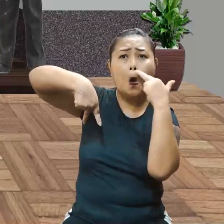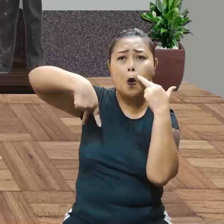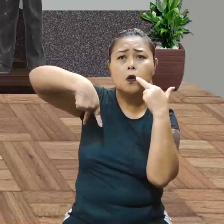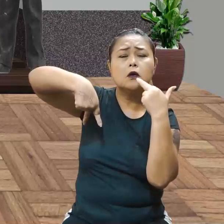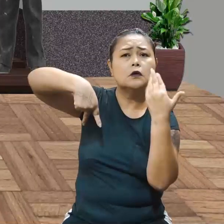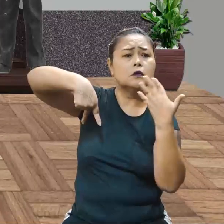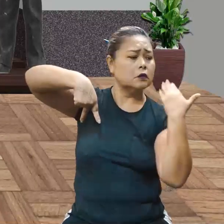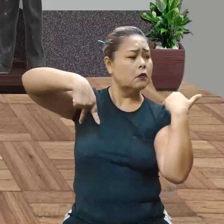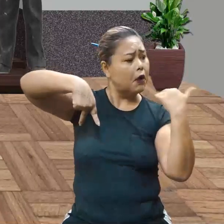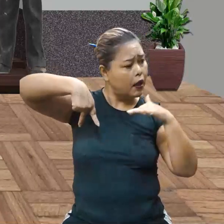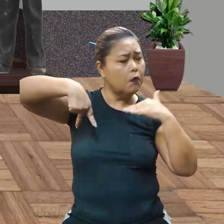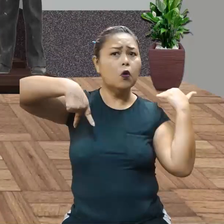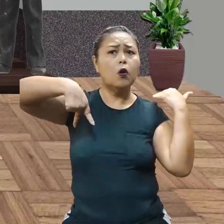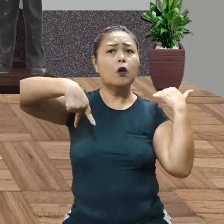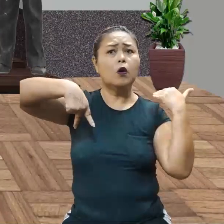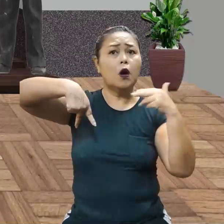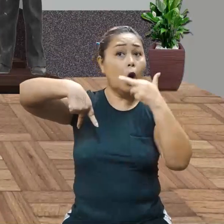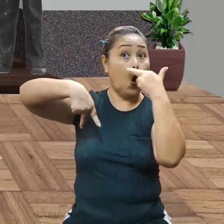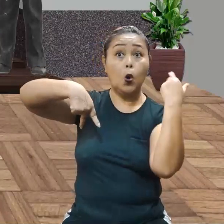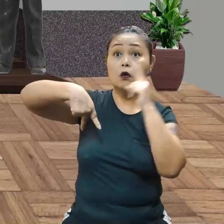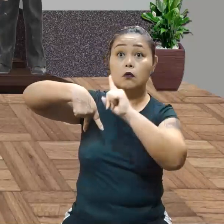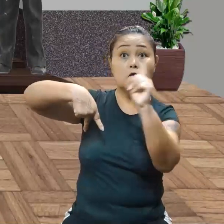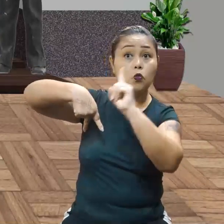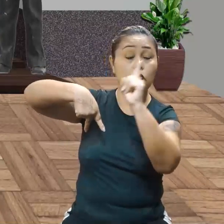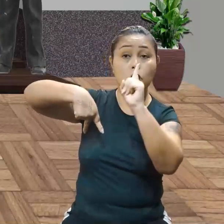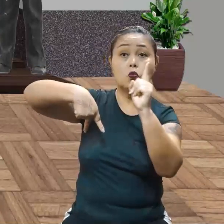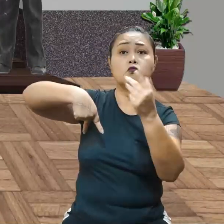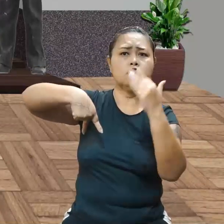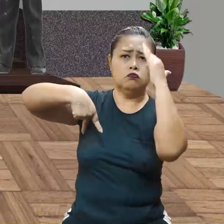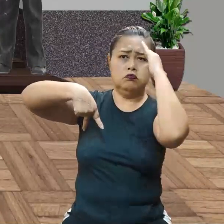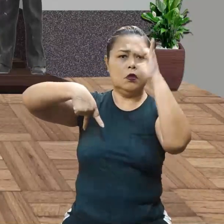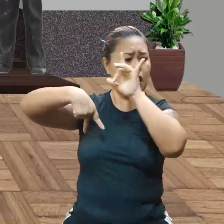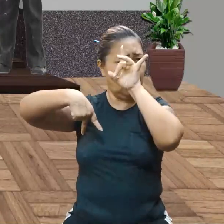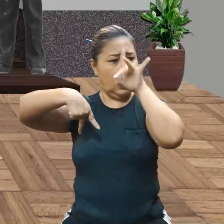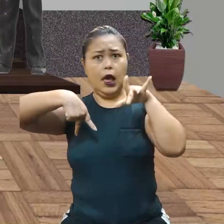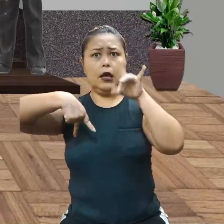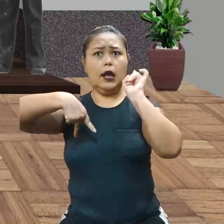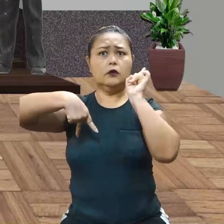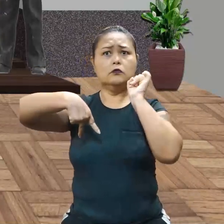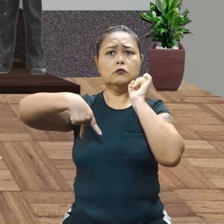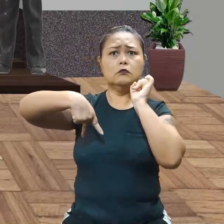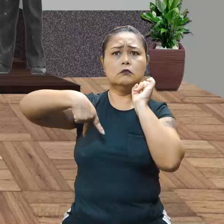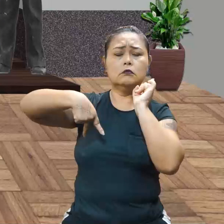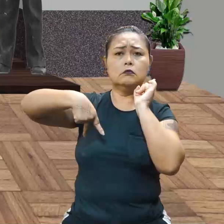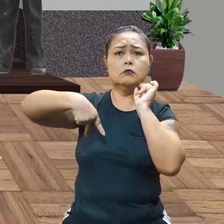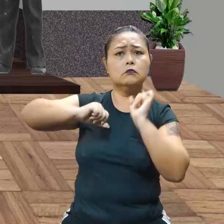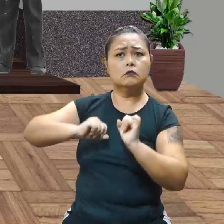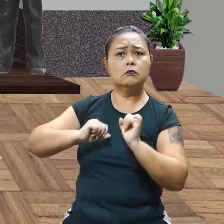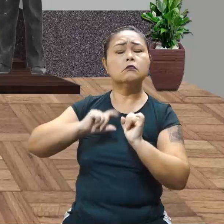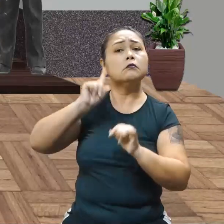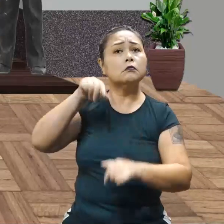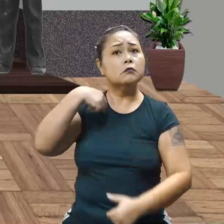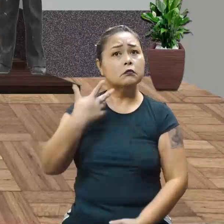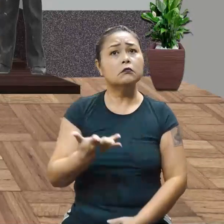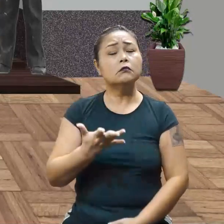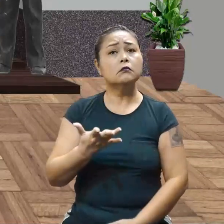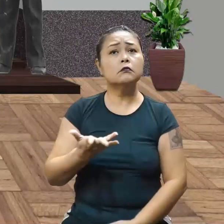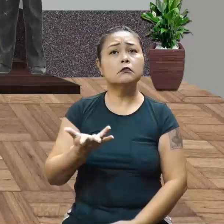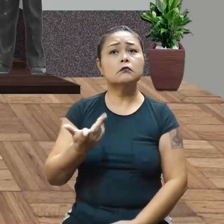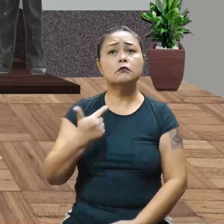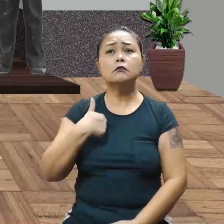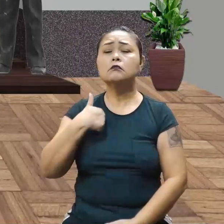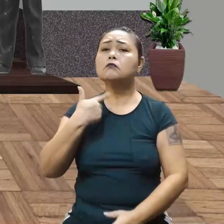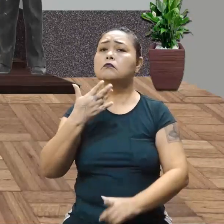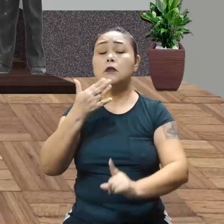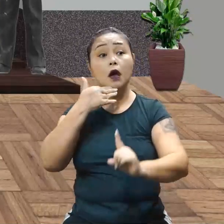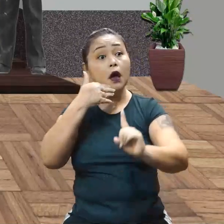ele para trás para ele morrer. Rondon disse que não, que nenhum soldado seria abandonado. É por isso que ele tem uma